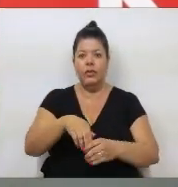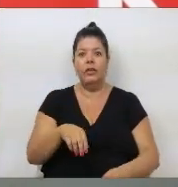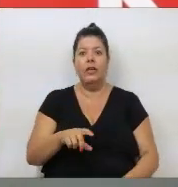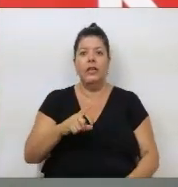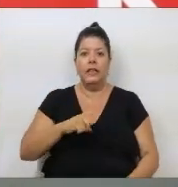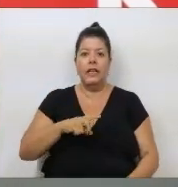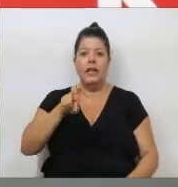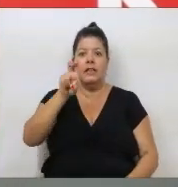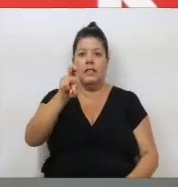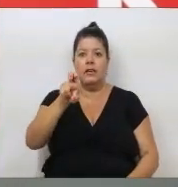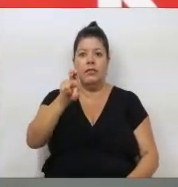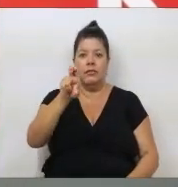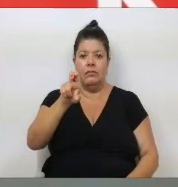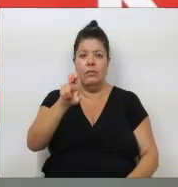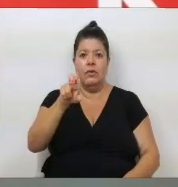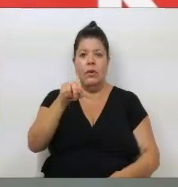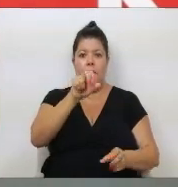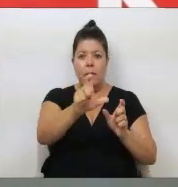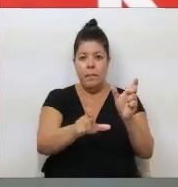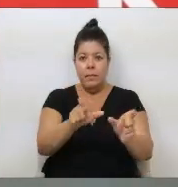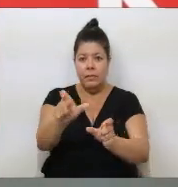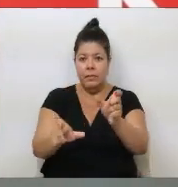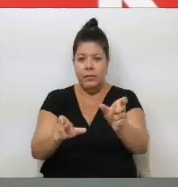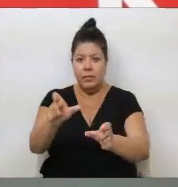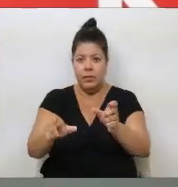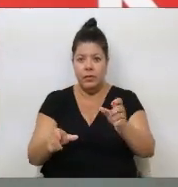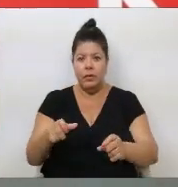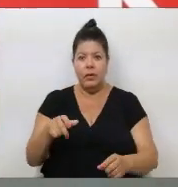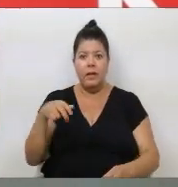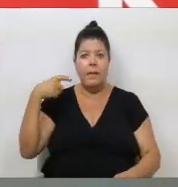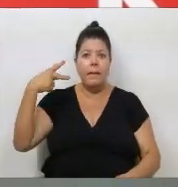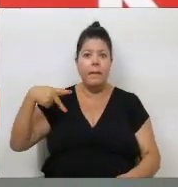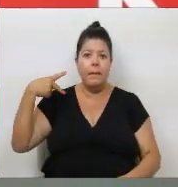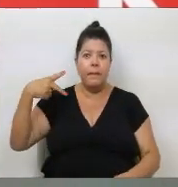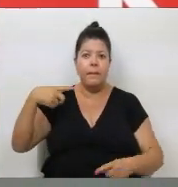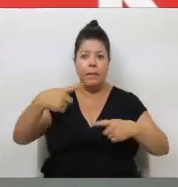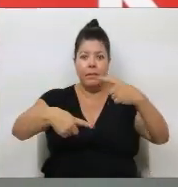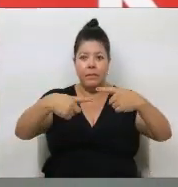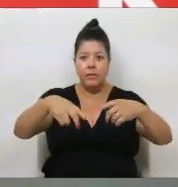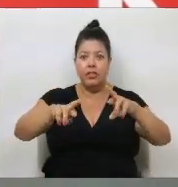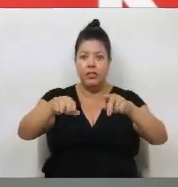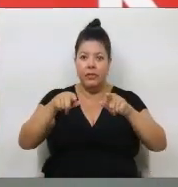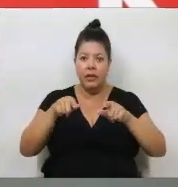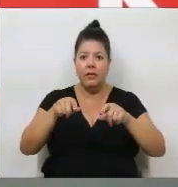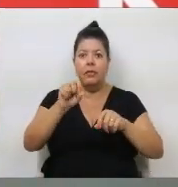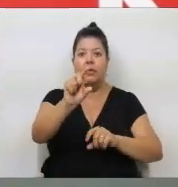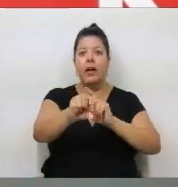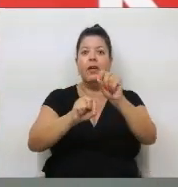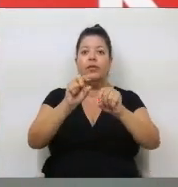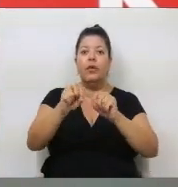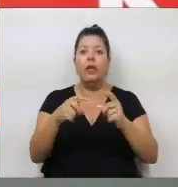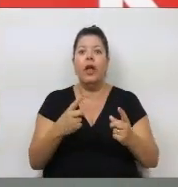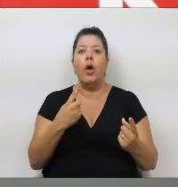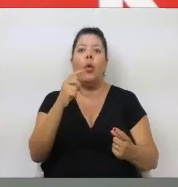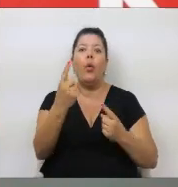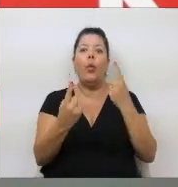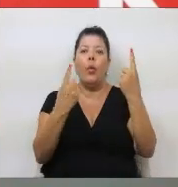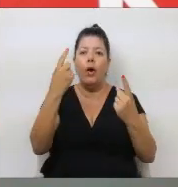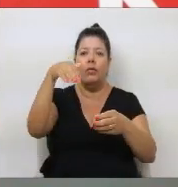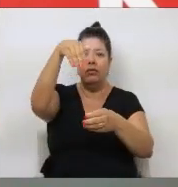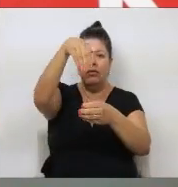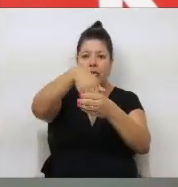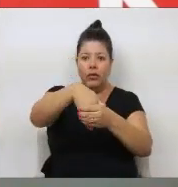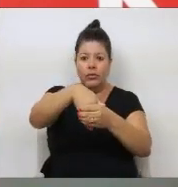imbitubenses. Para ajudar o eleitor a fazer a melhor escolha, o Portal A Hora promove uma série de entrevistas com os 5 candidatos à prefeitura de